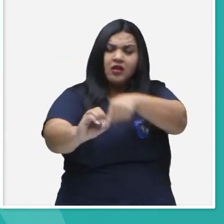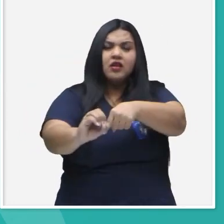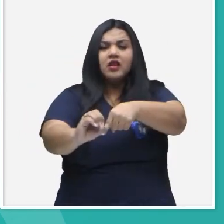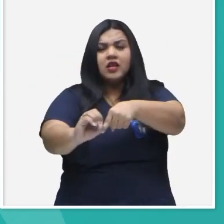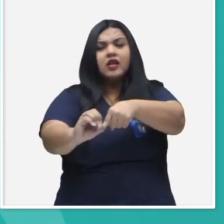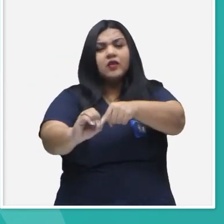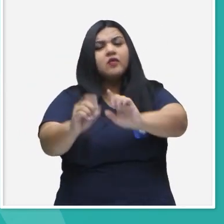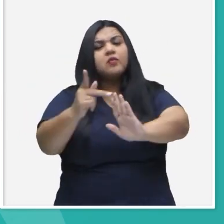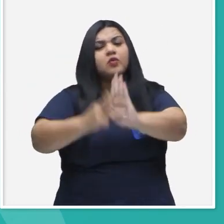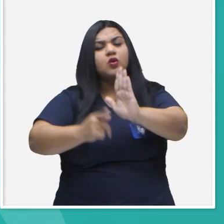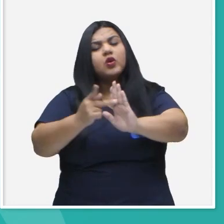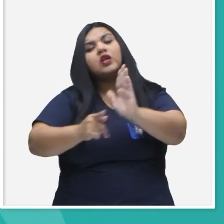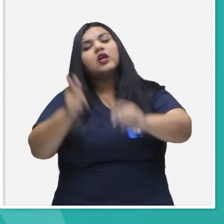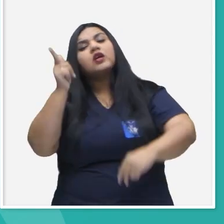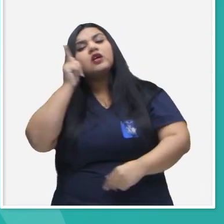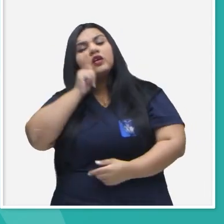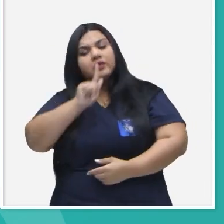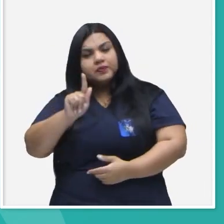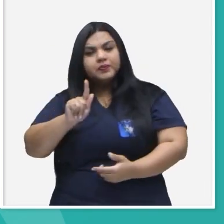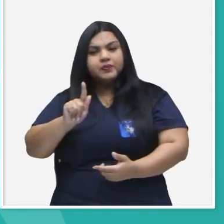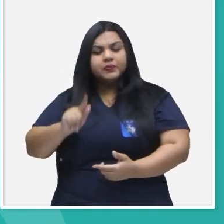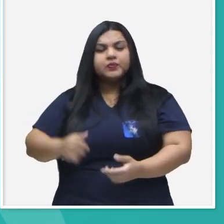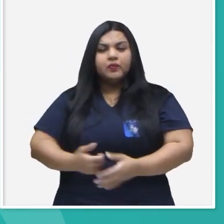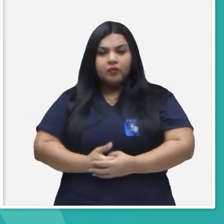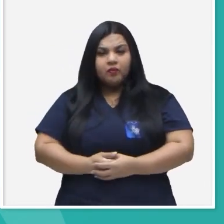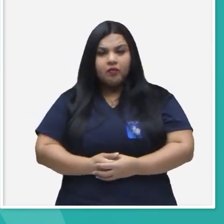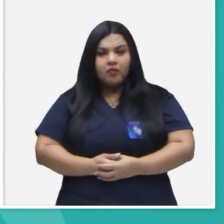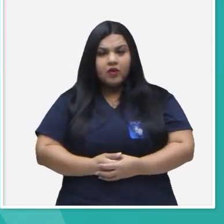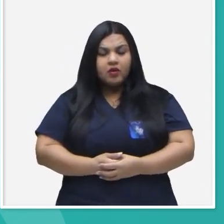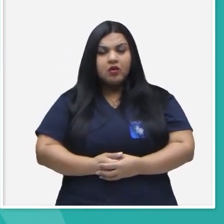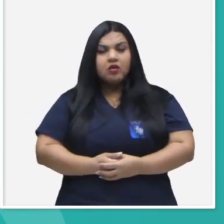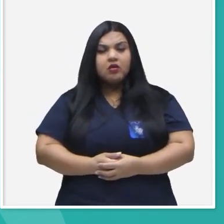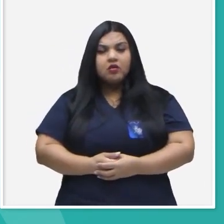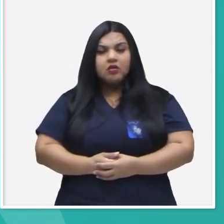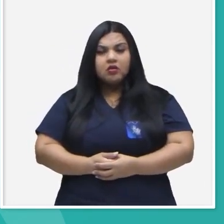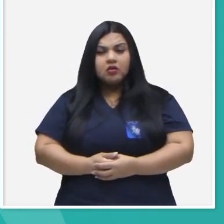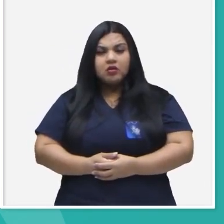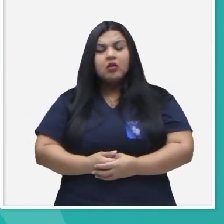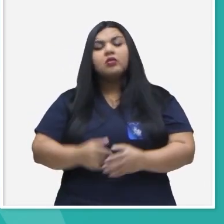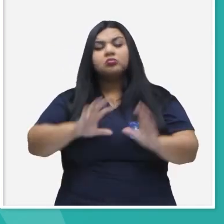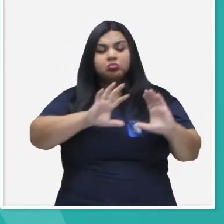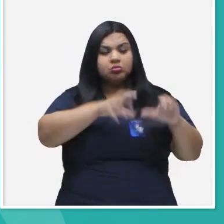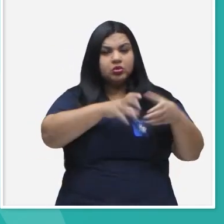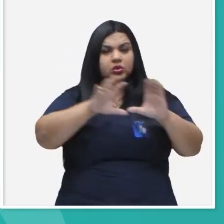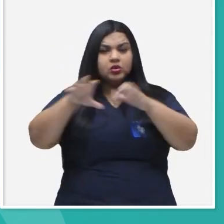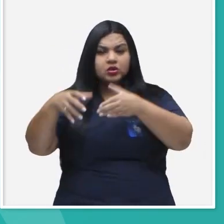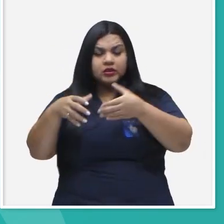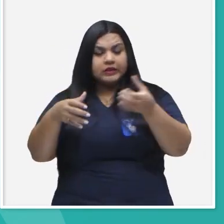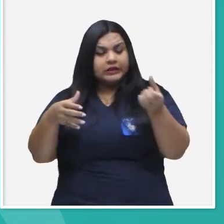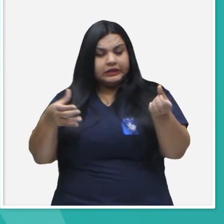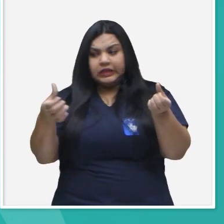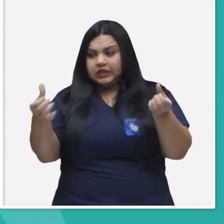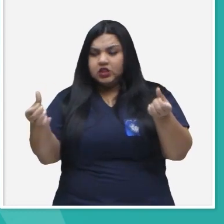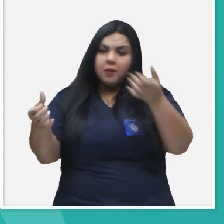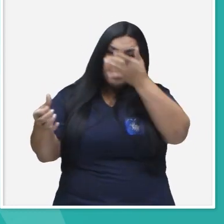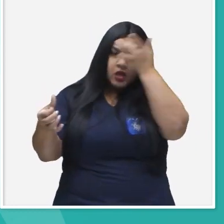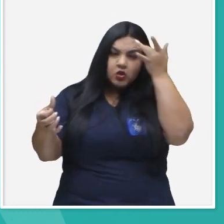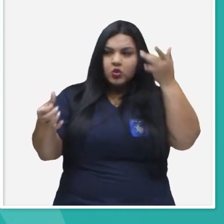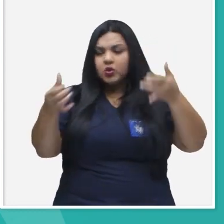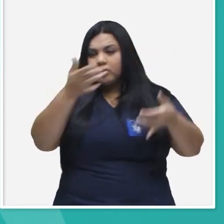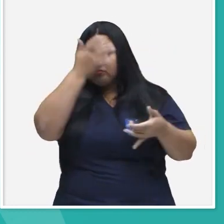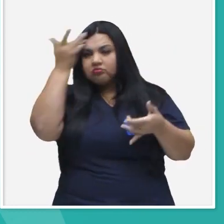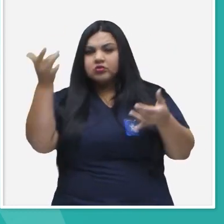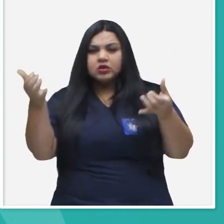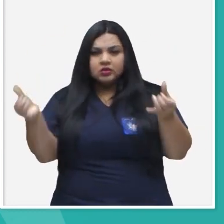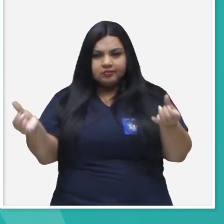foi criado por William George Morgan. Aqui nós temos os times compostos por 6 jogadores em